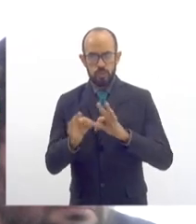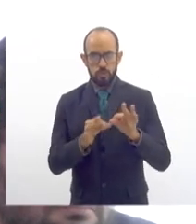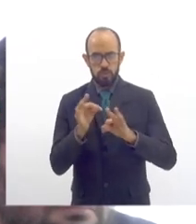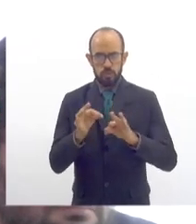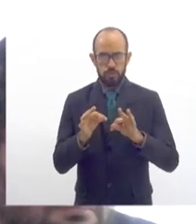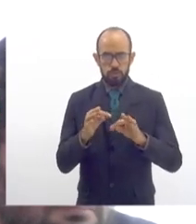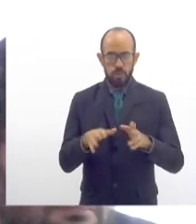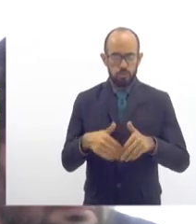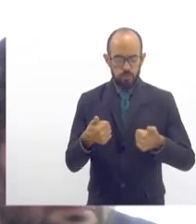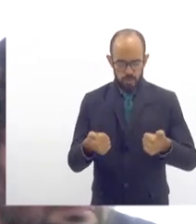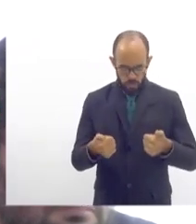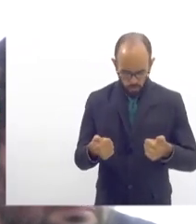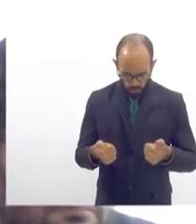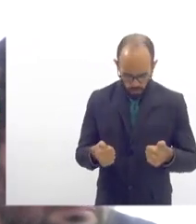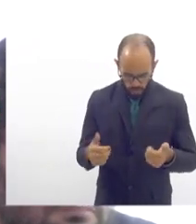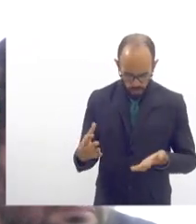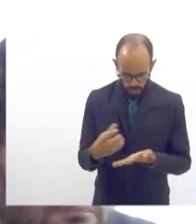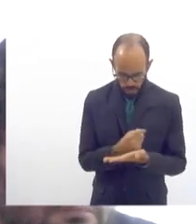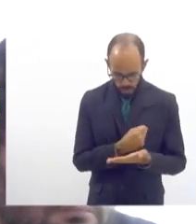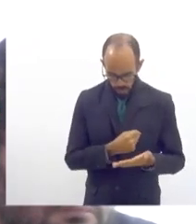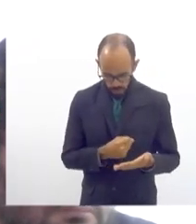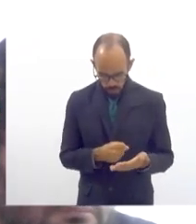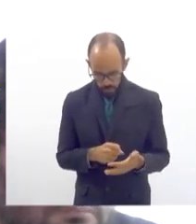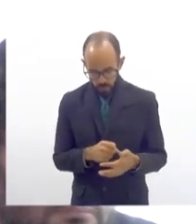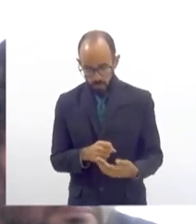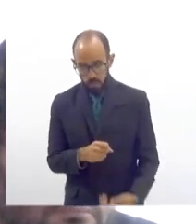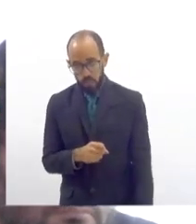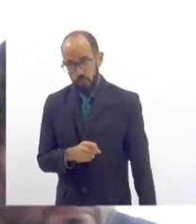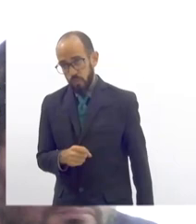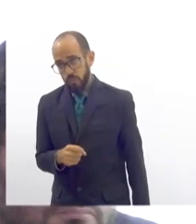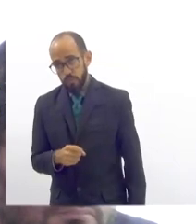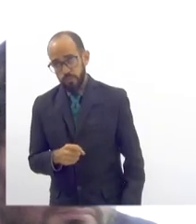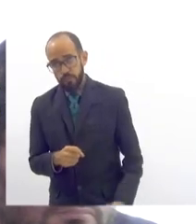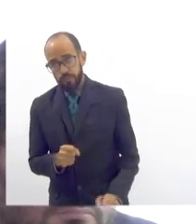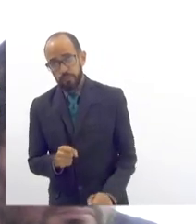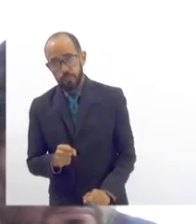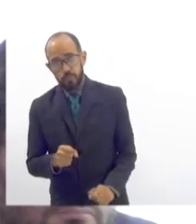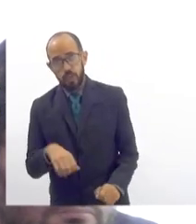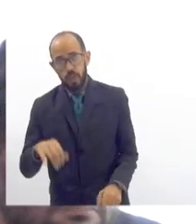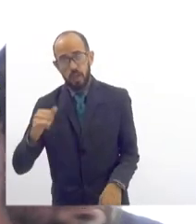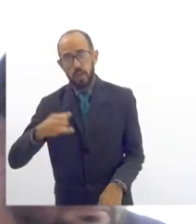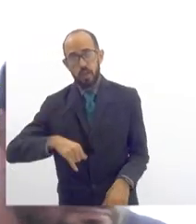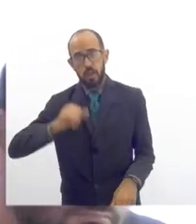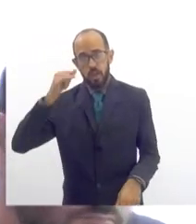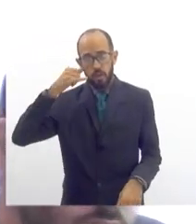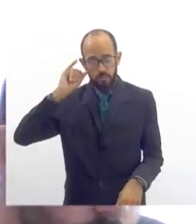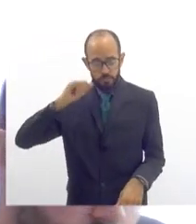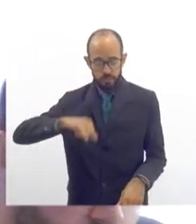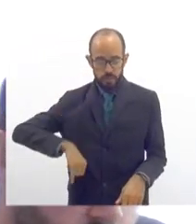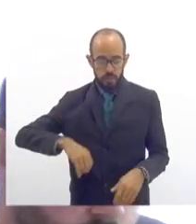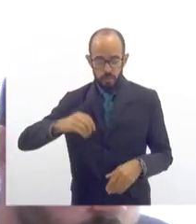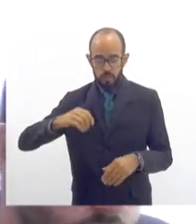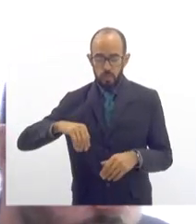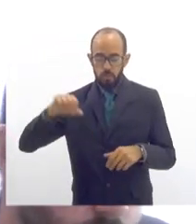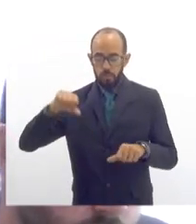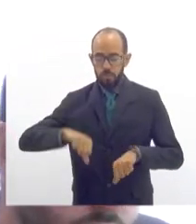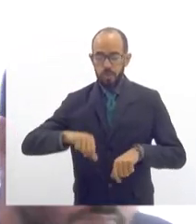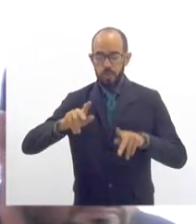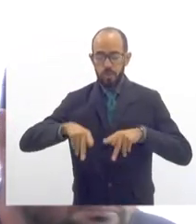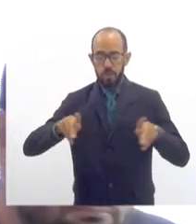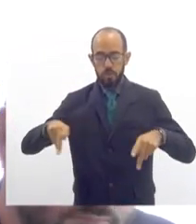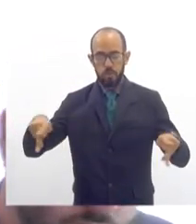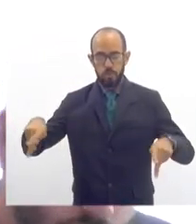a melhorar a arrecadação, isso sem onerar o bolso do cidadão fluminense. É isso que eu